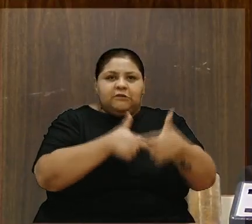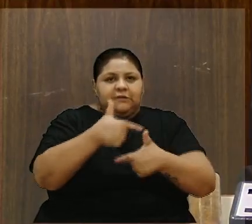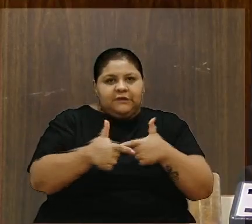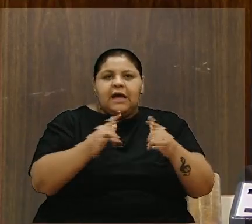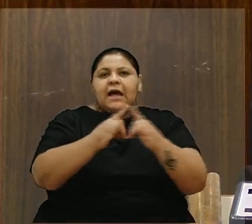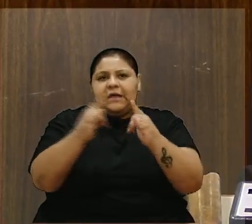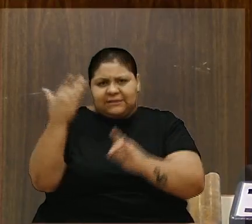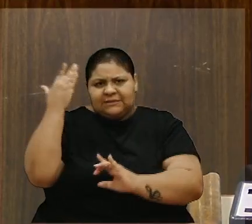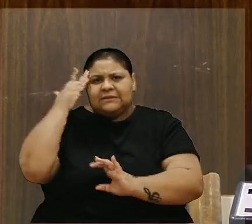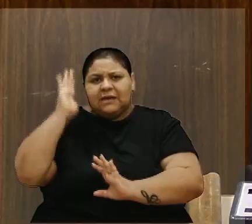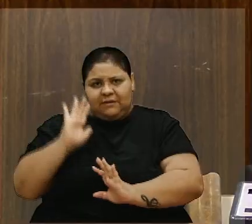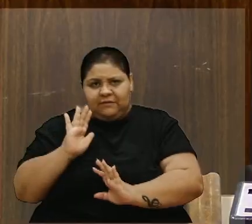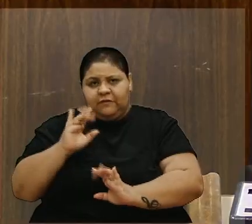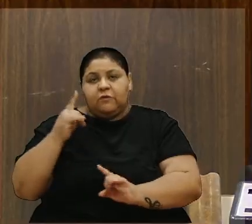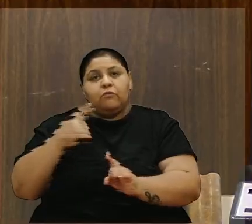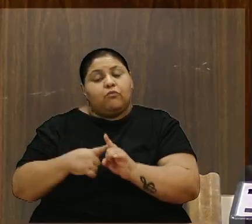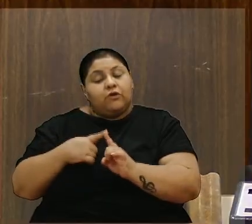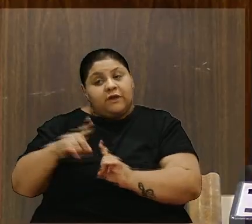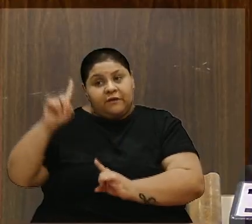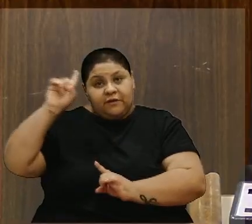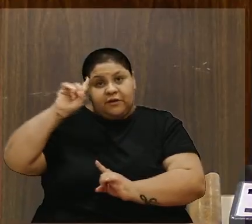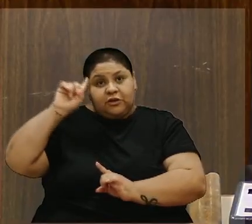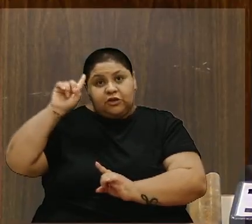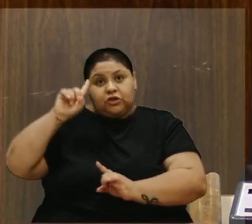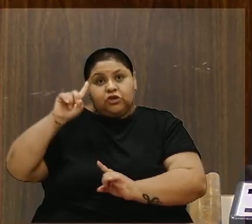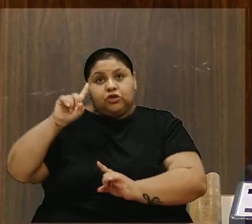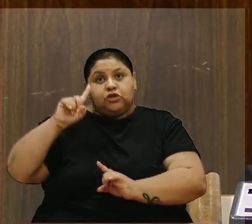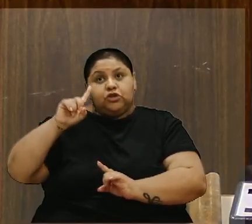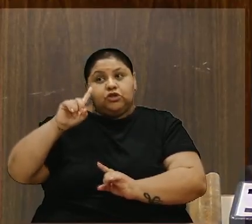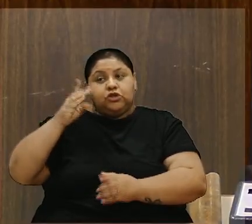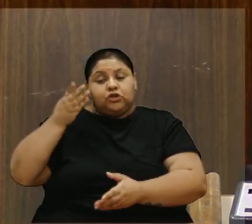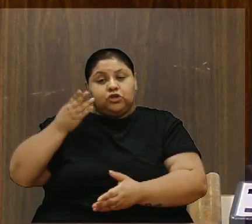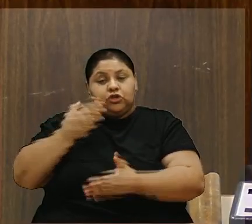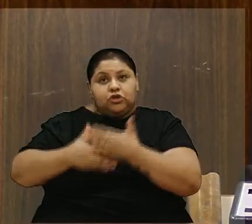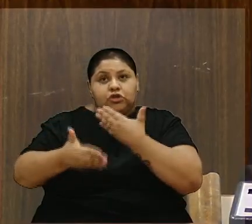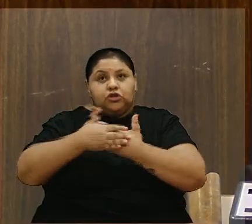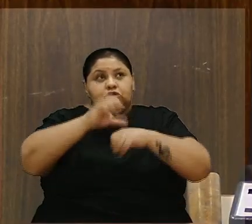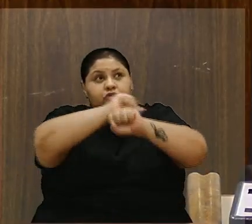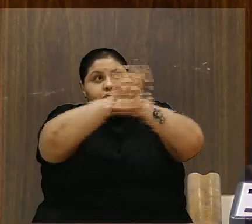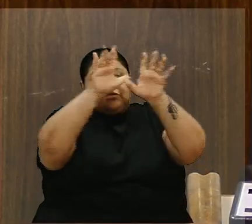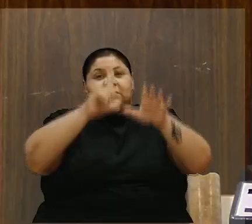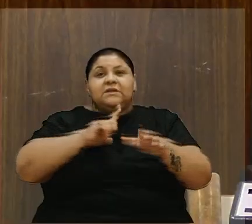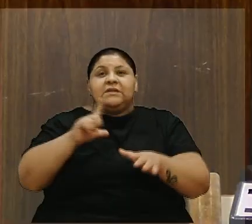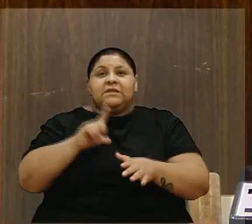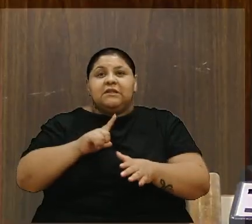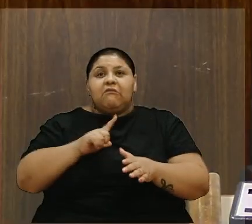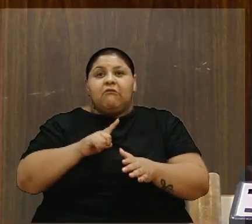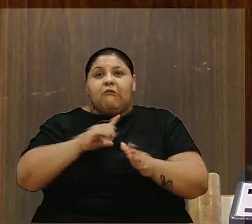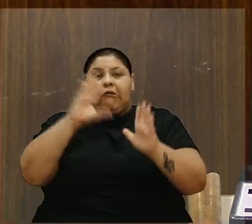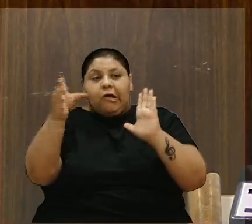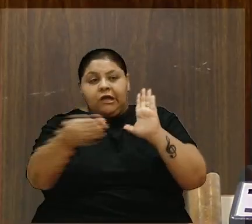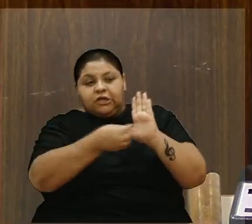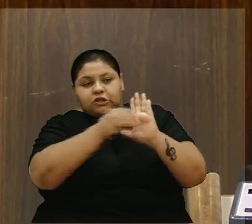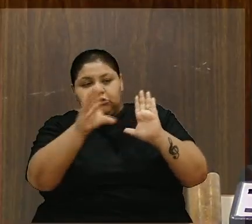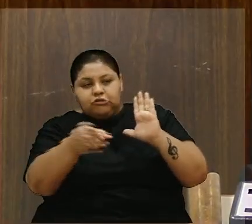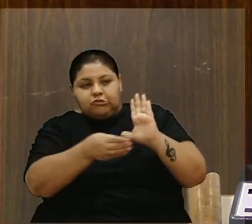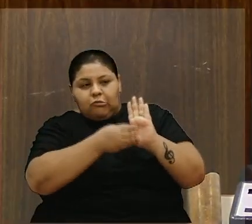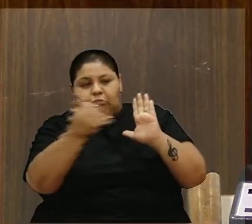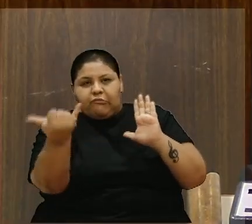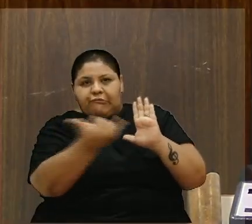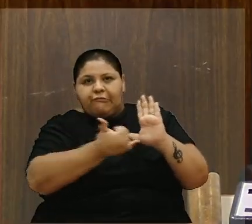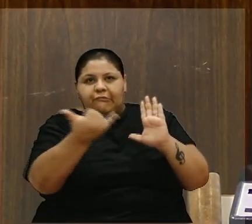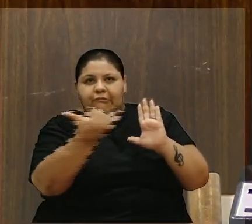sabem. Porque, diariamente, todas as manhãs, a gente tem o drive onde a gente alimenta. Qual profissional, qual